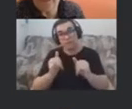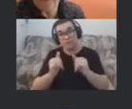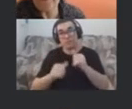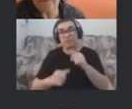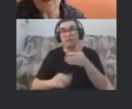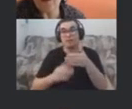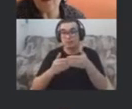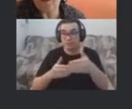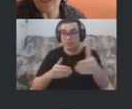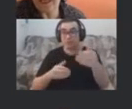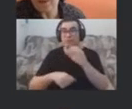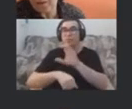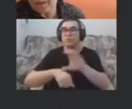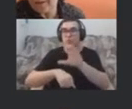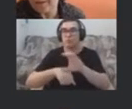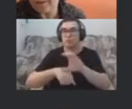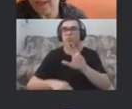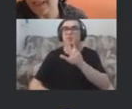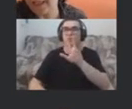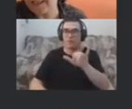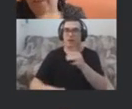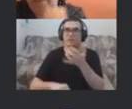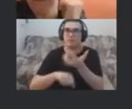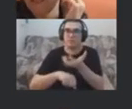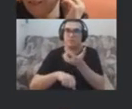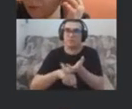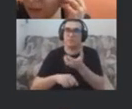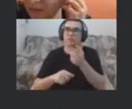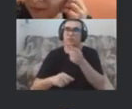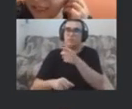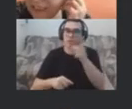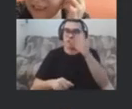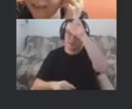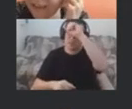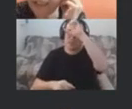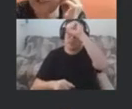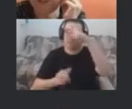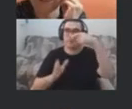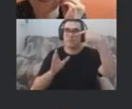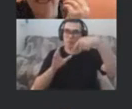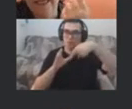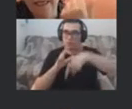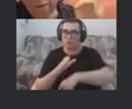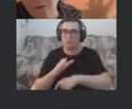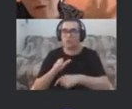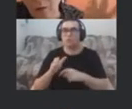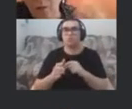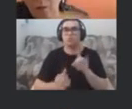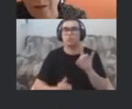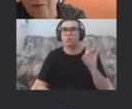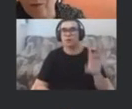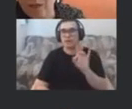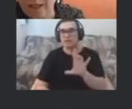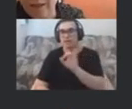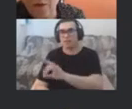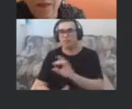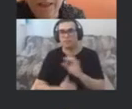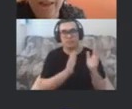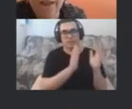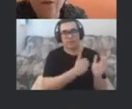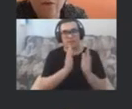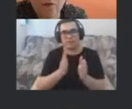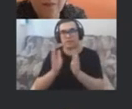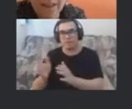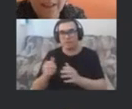vocês vão aprender melhor sobre cada uma dessas etapas, né, e sobre as técnicas analíticas. Eu vou falar um pouco para